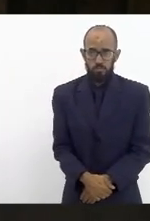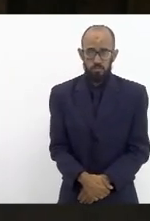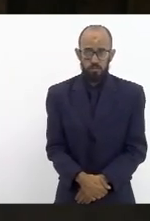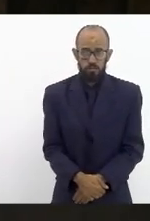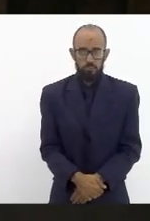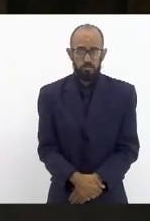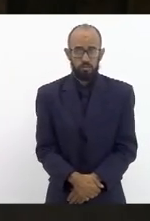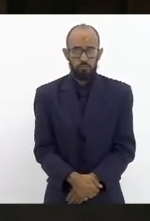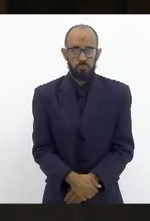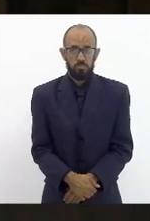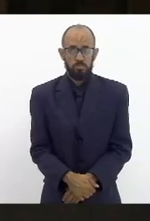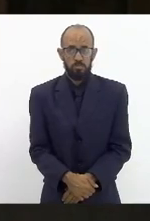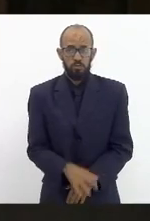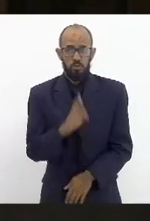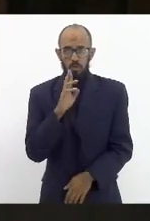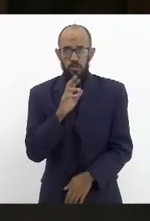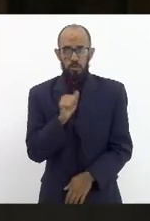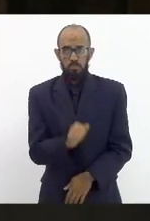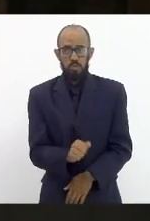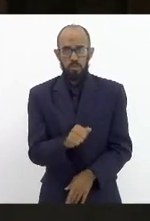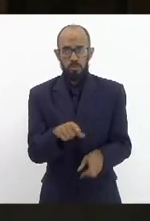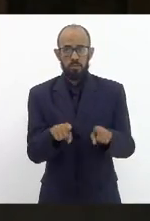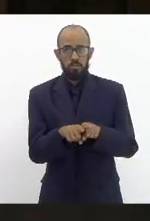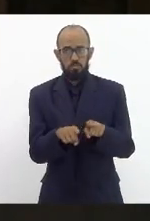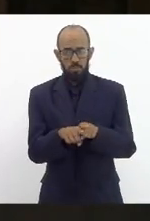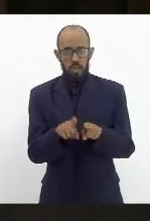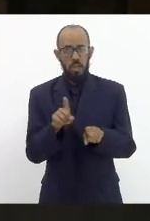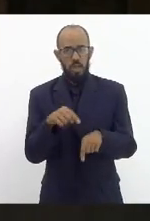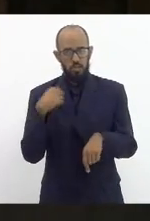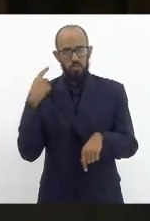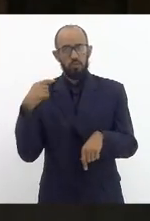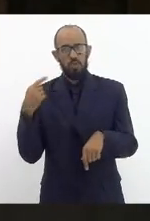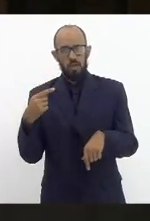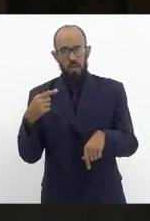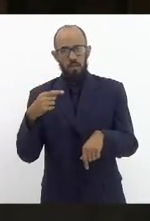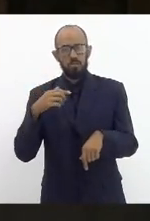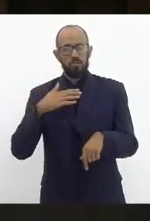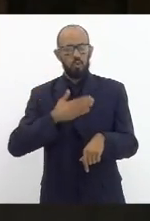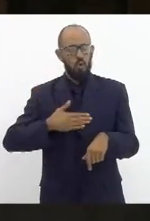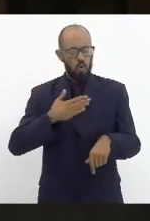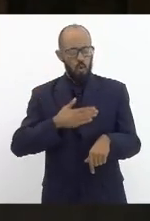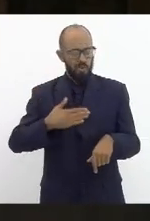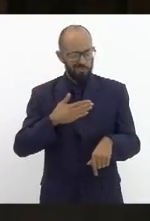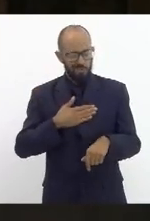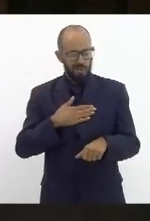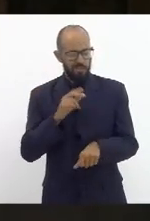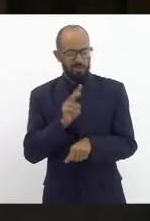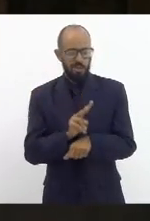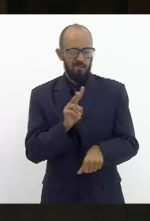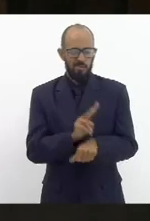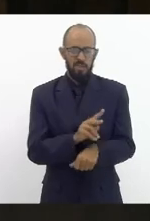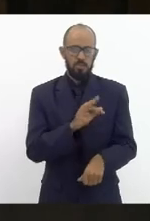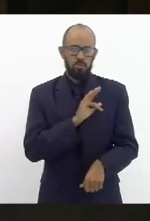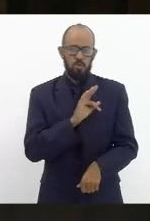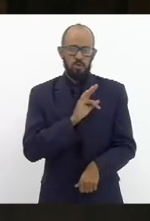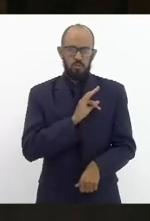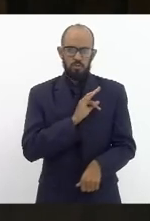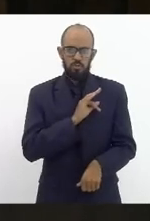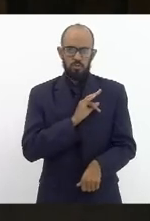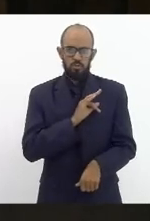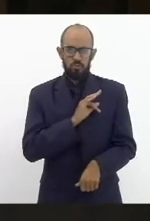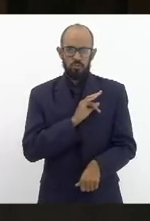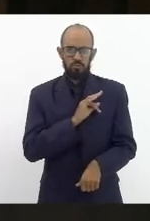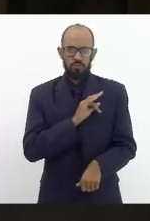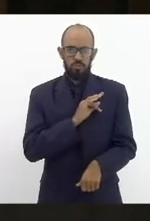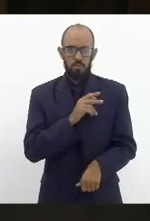Além disso, o deputado Rodrigo Amorim, além de também ser advogado, é um entendedor do tema, gosta, defende a polícia, tanto a